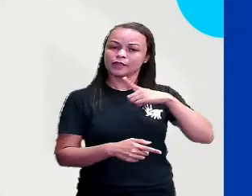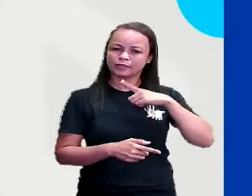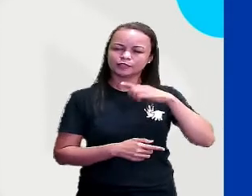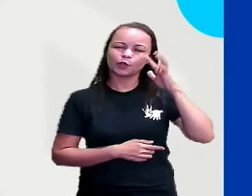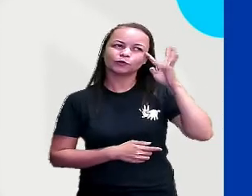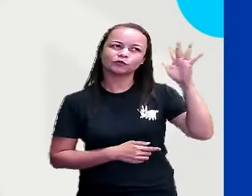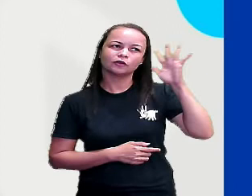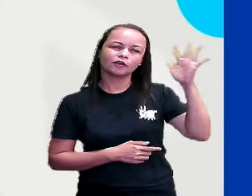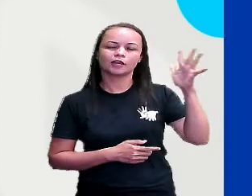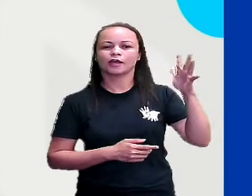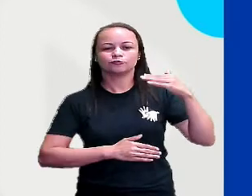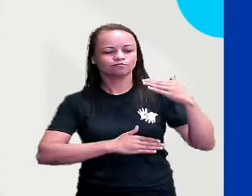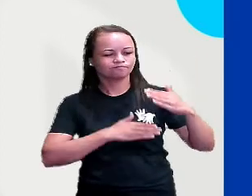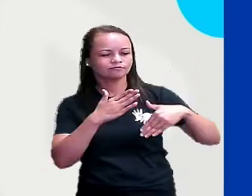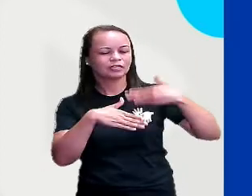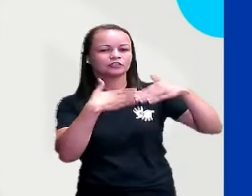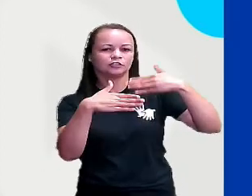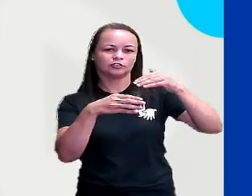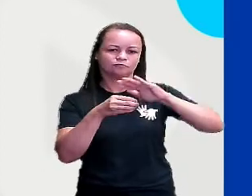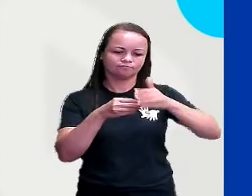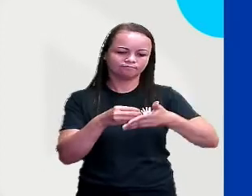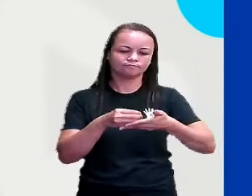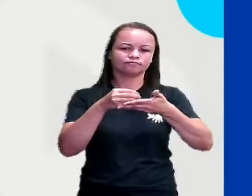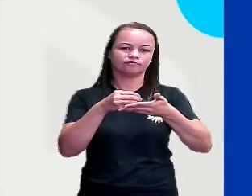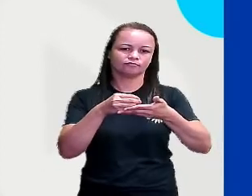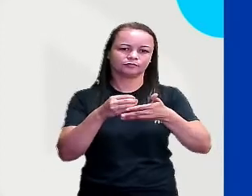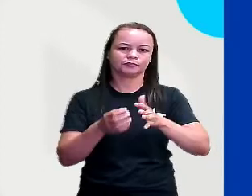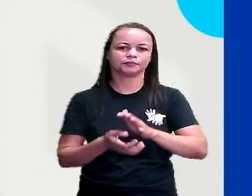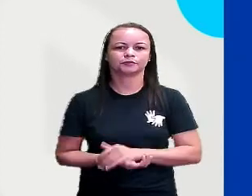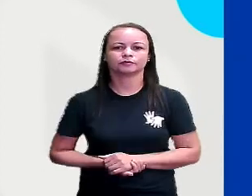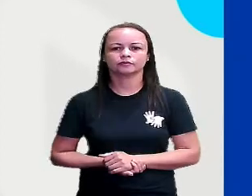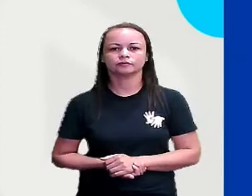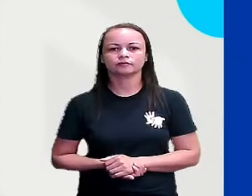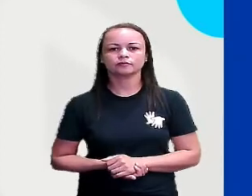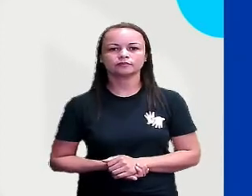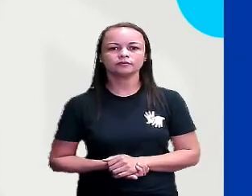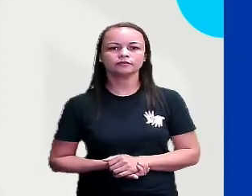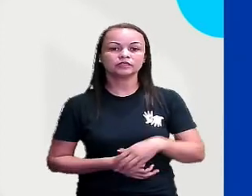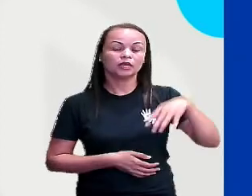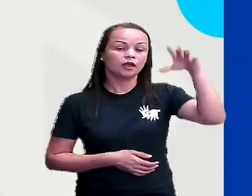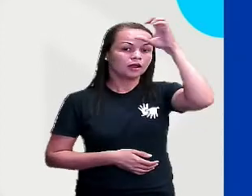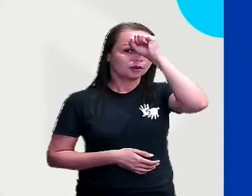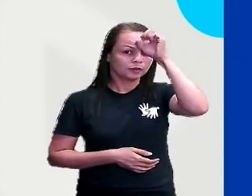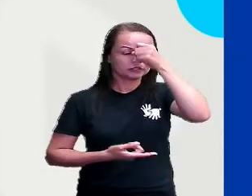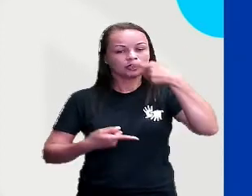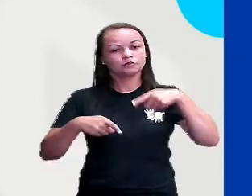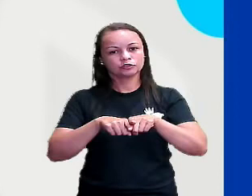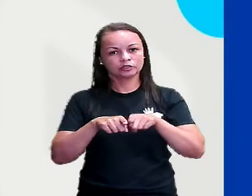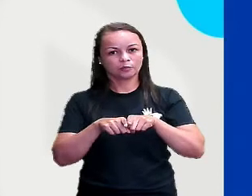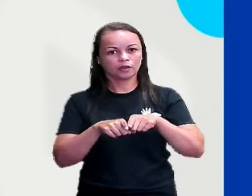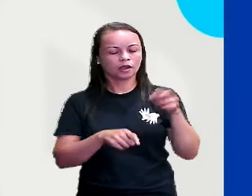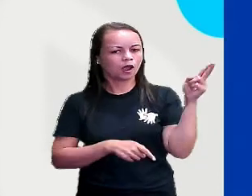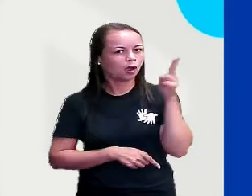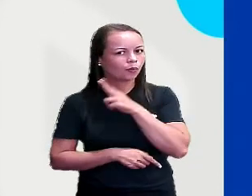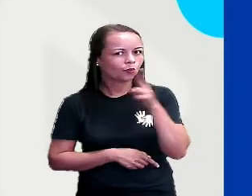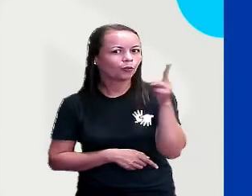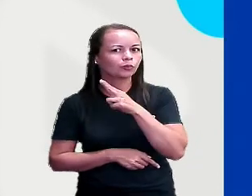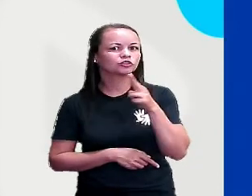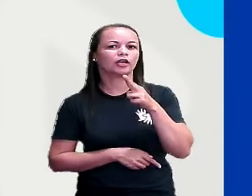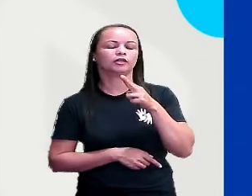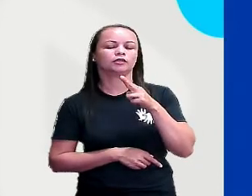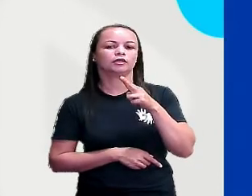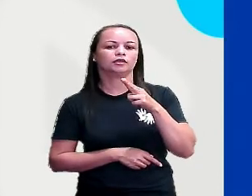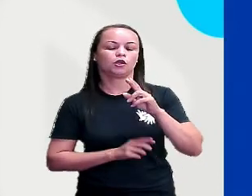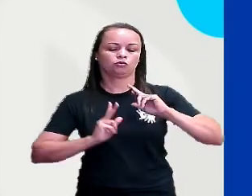sonhado desenvolvimento sustentável. Também aprendemos que é urgente a necessidade dos seres